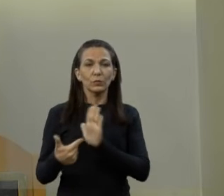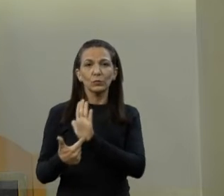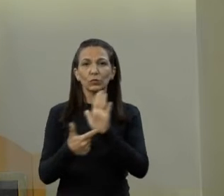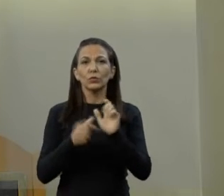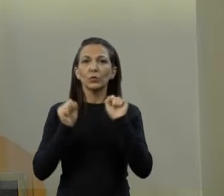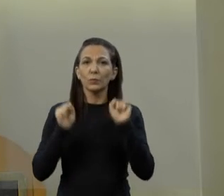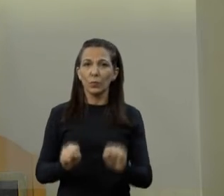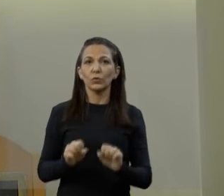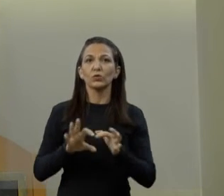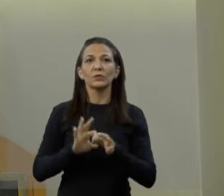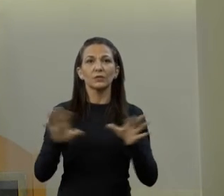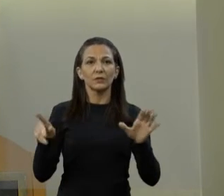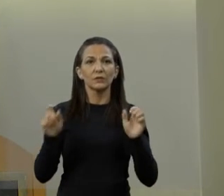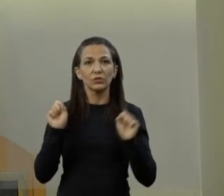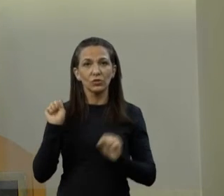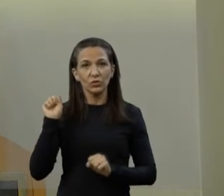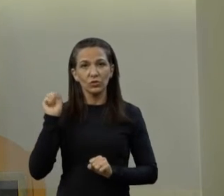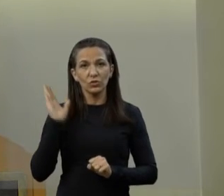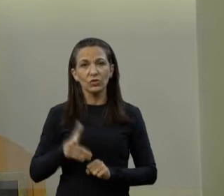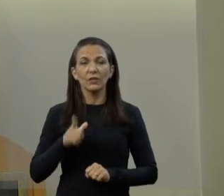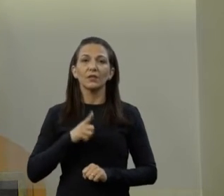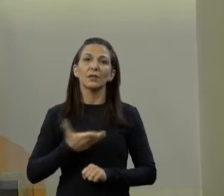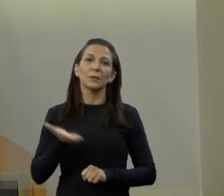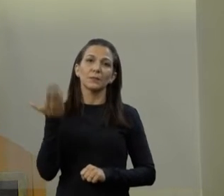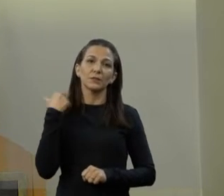se você já fizemos isso